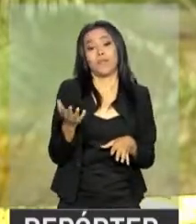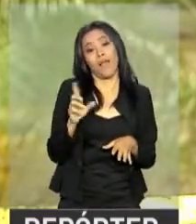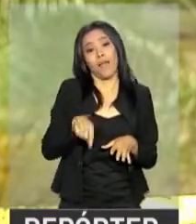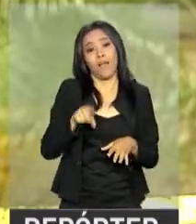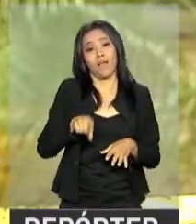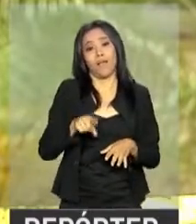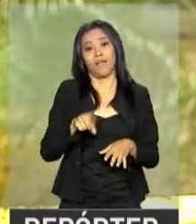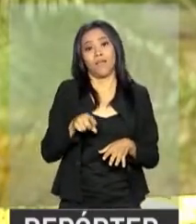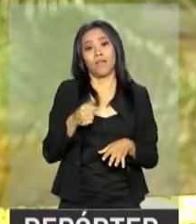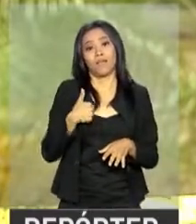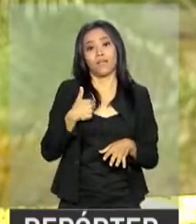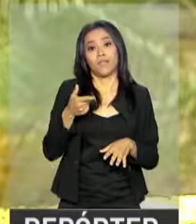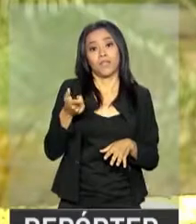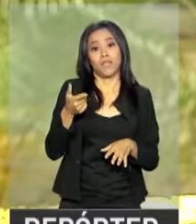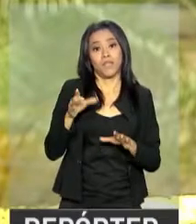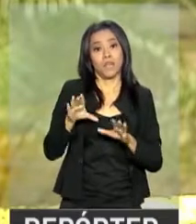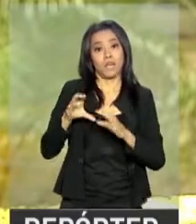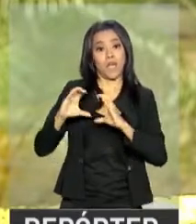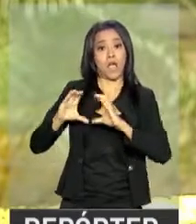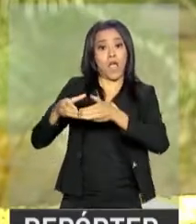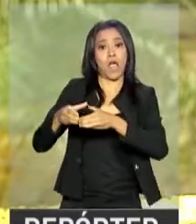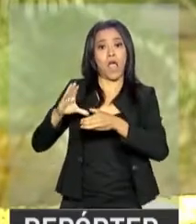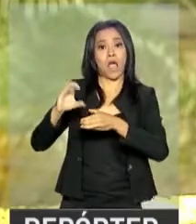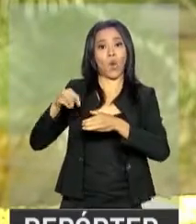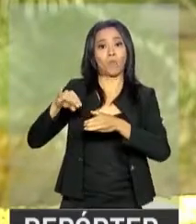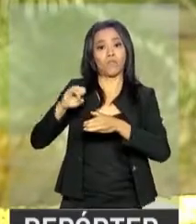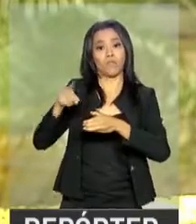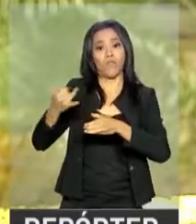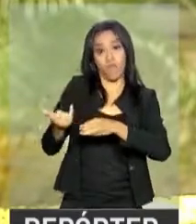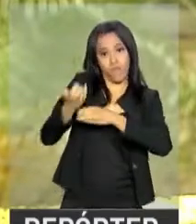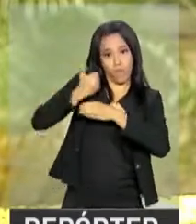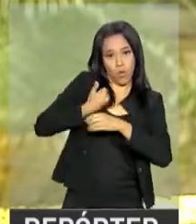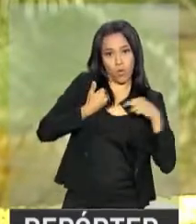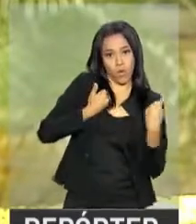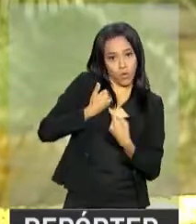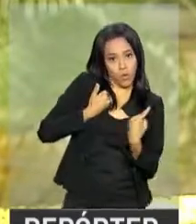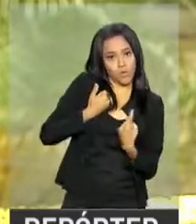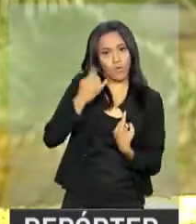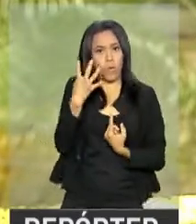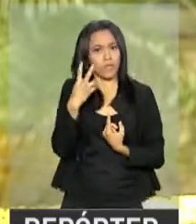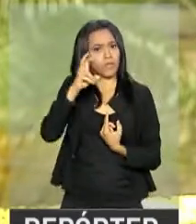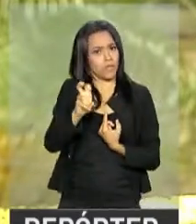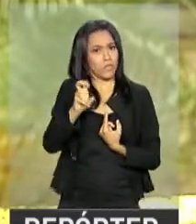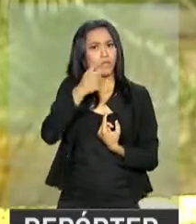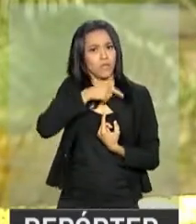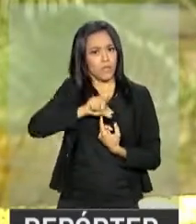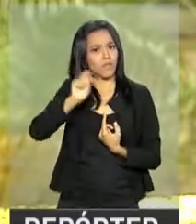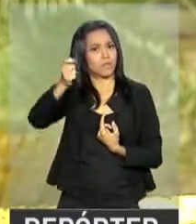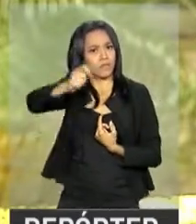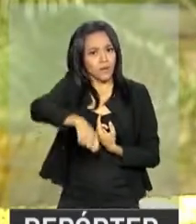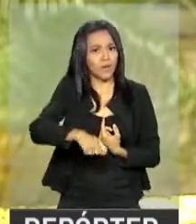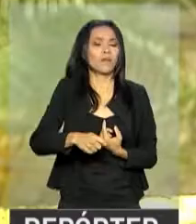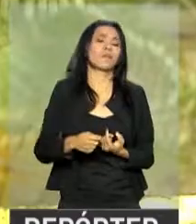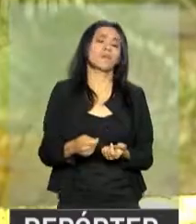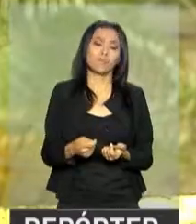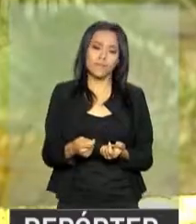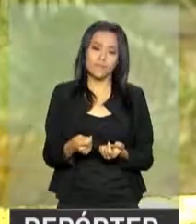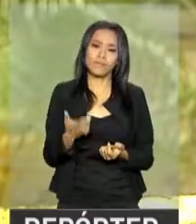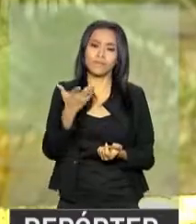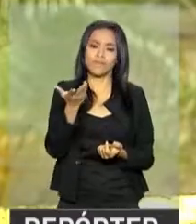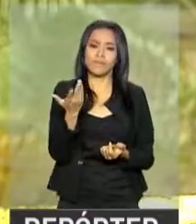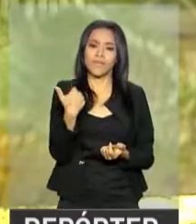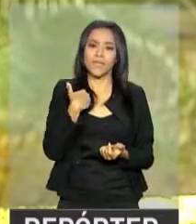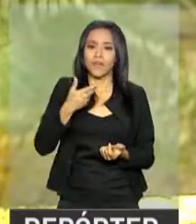pelo que o conar informou que a gente acha que com essas 45 línguas ele pode cobrir uma grande parte